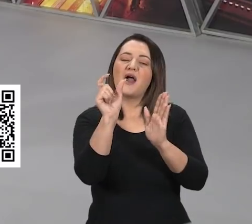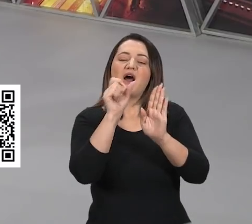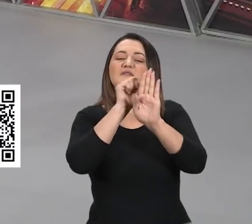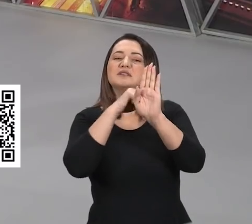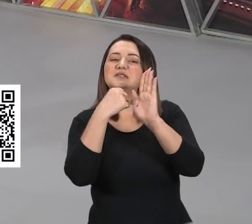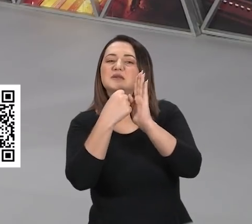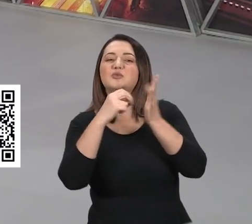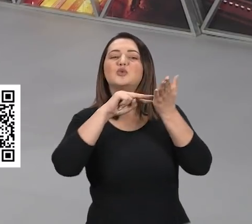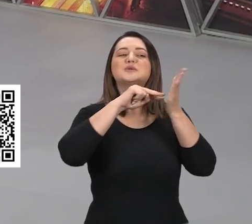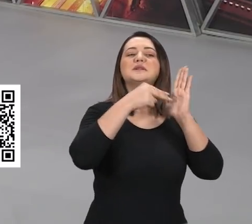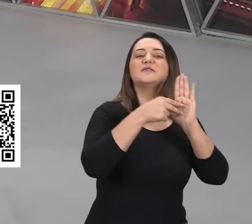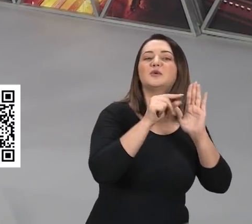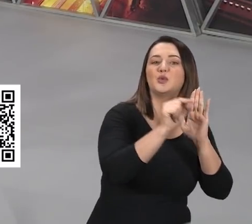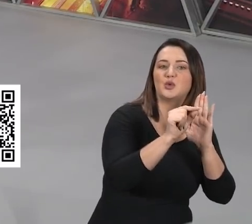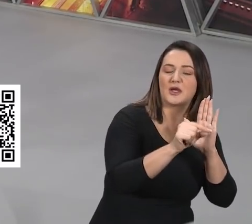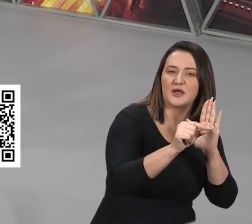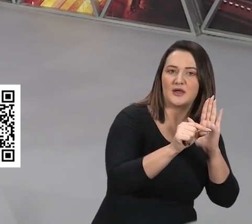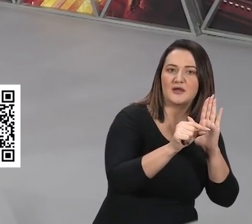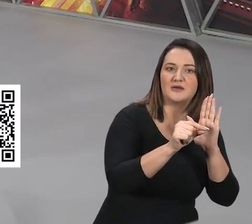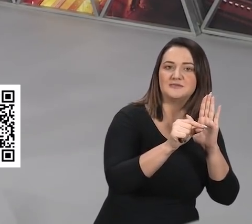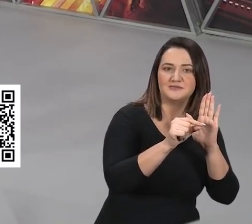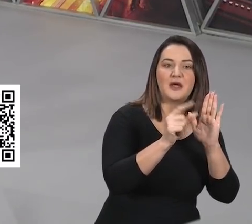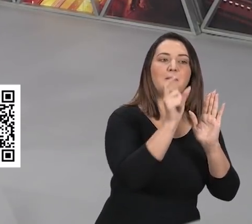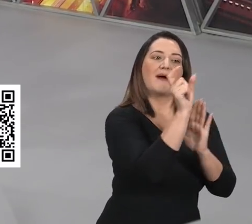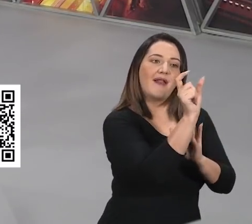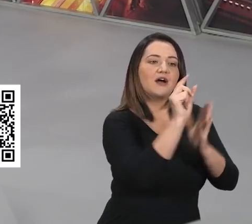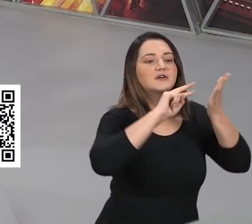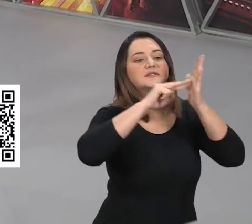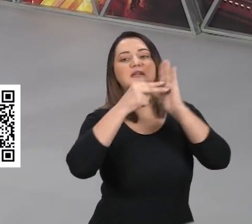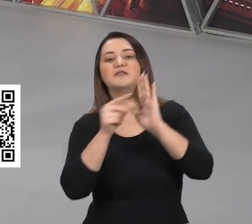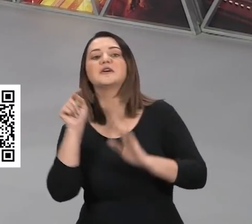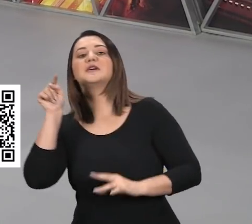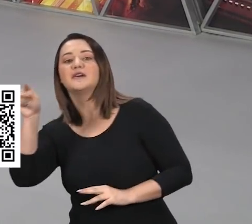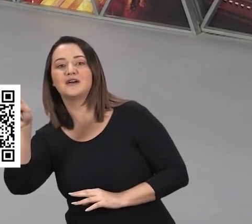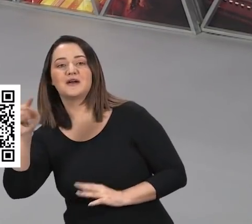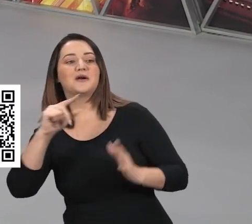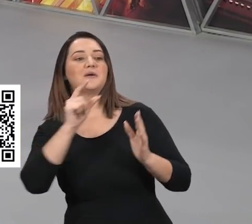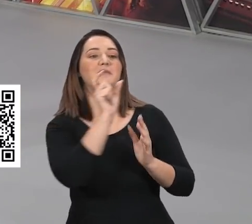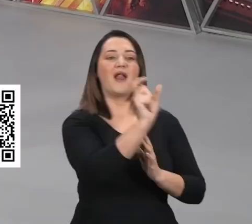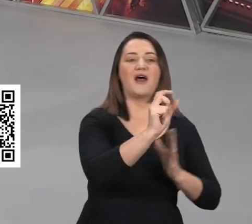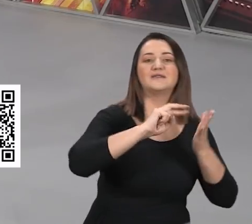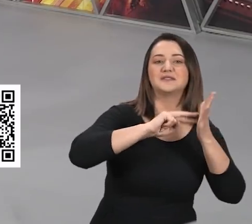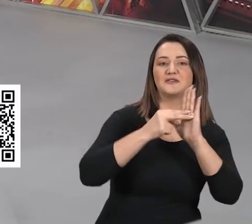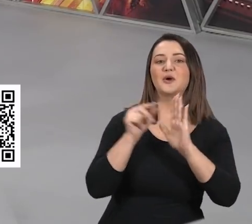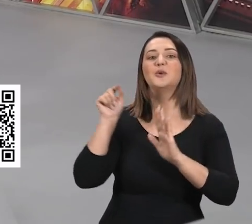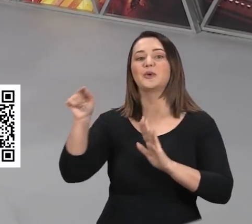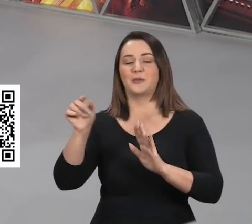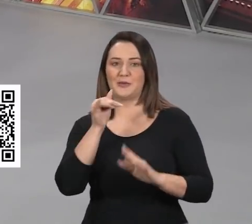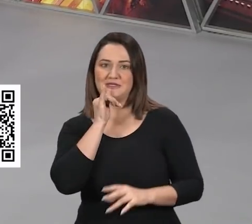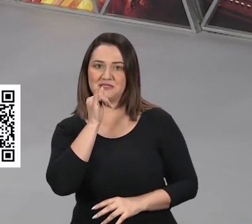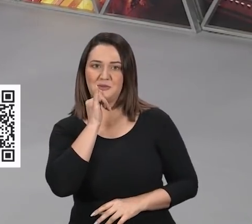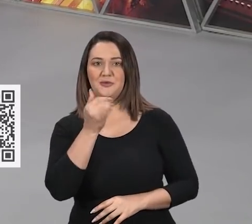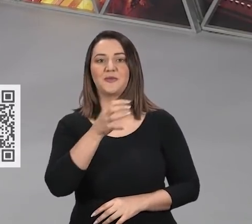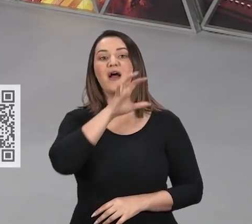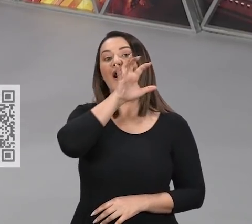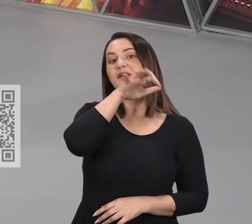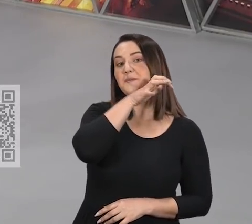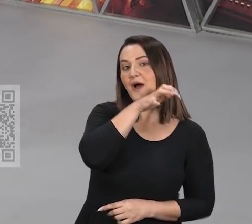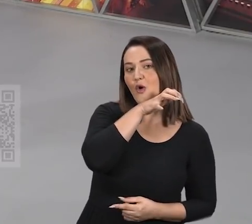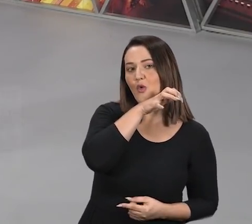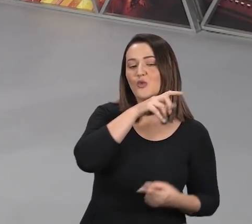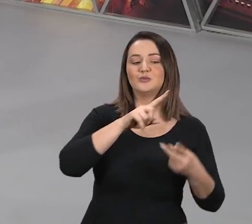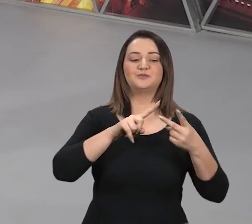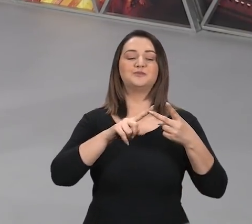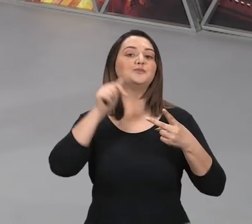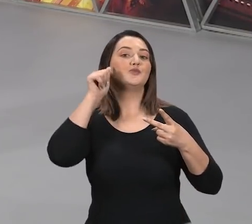das palavras-chave, para que você possa descobrir o significado e finalmente entender o Apocalipse e também Daniel. As